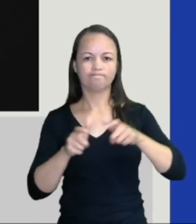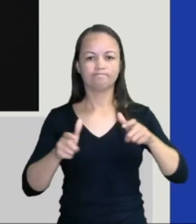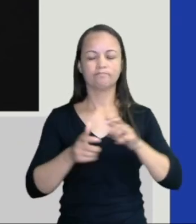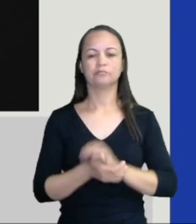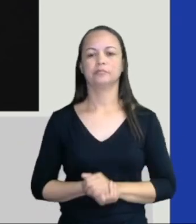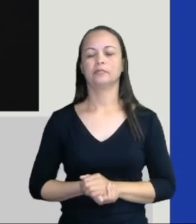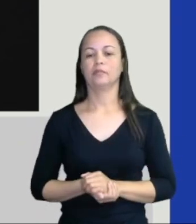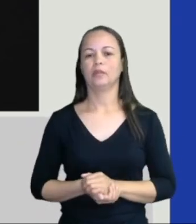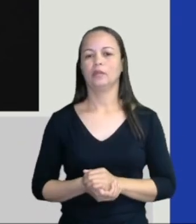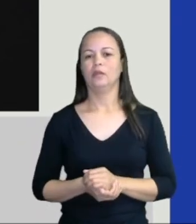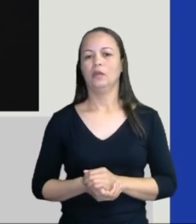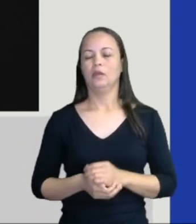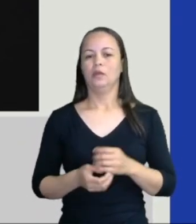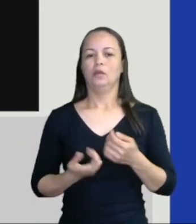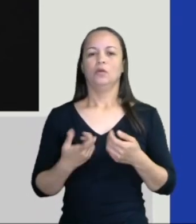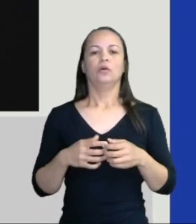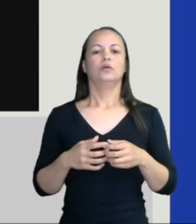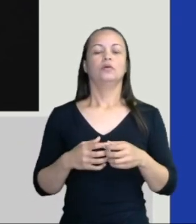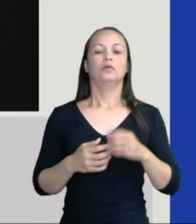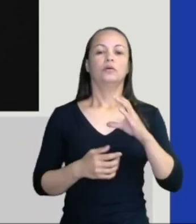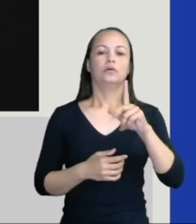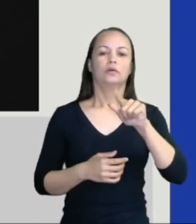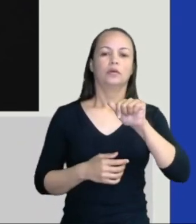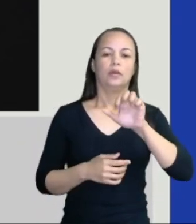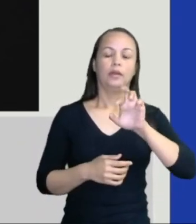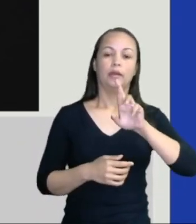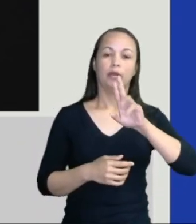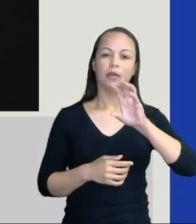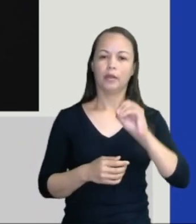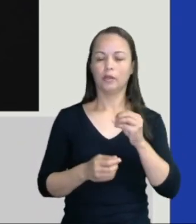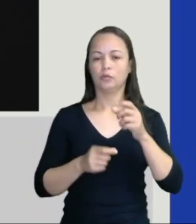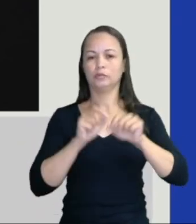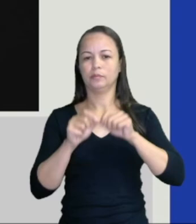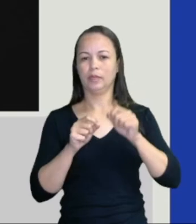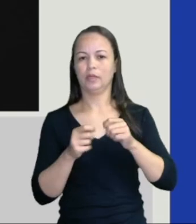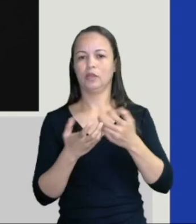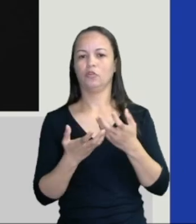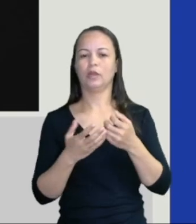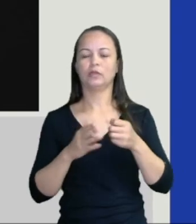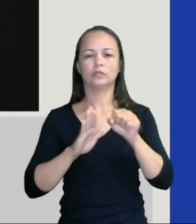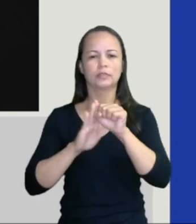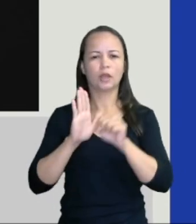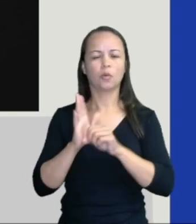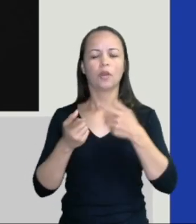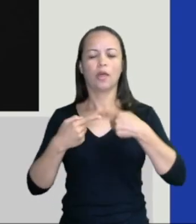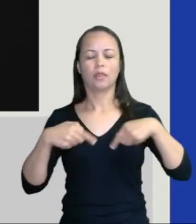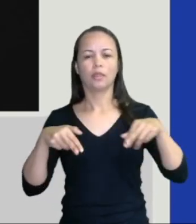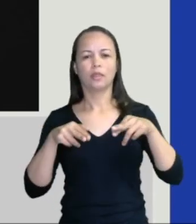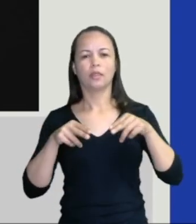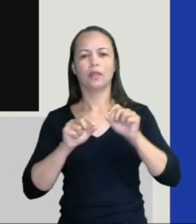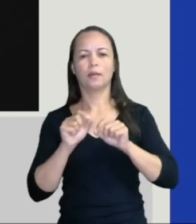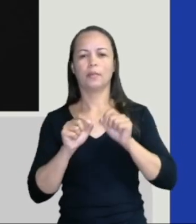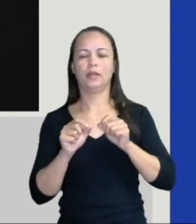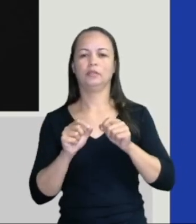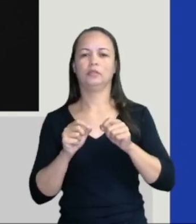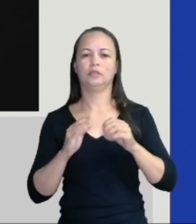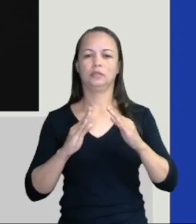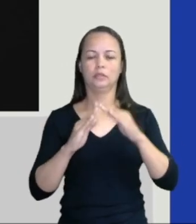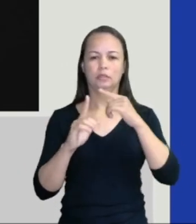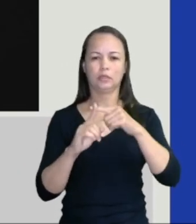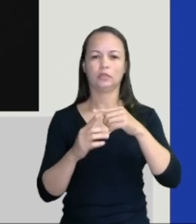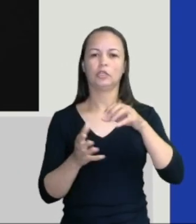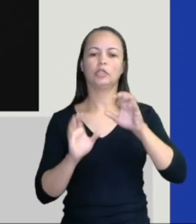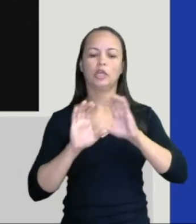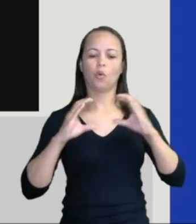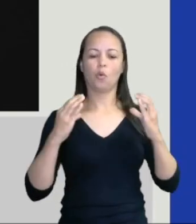Clero regular, longe do povo, votos religiosos, franciscano, dominicano, clero secular, contato com a população, administração de paróquias e